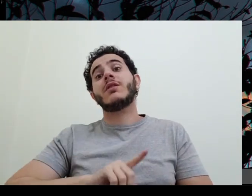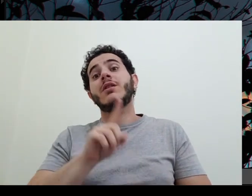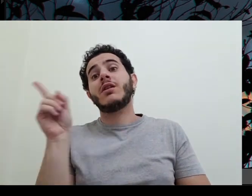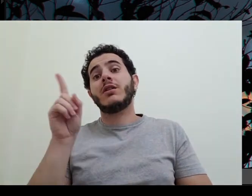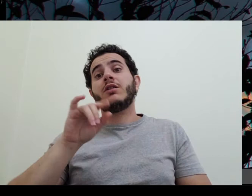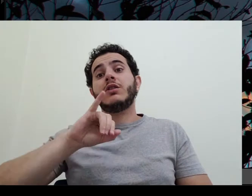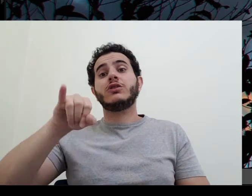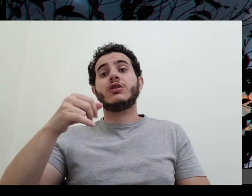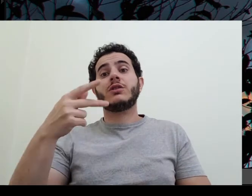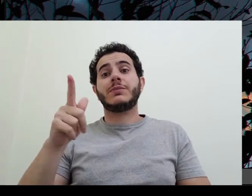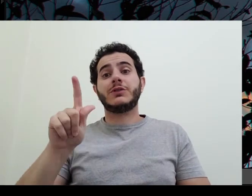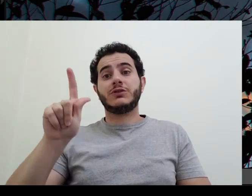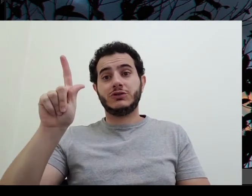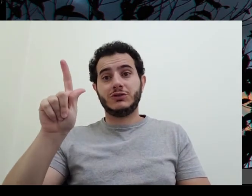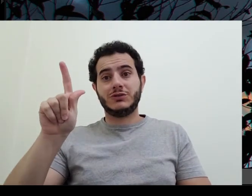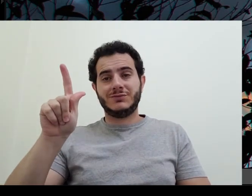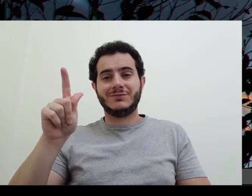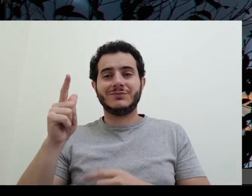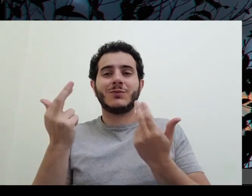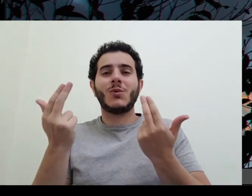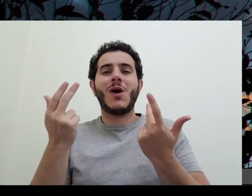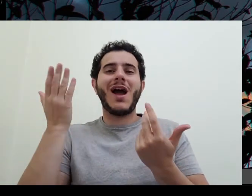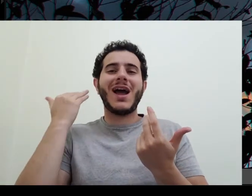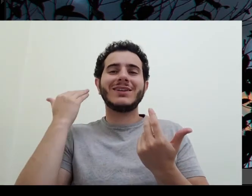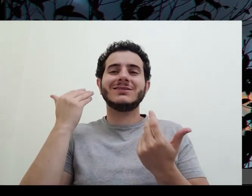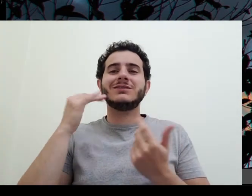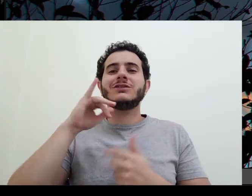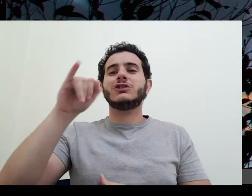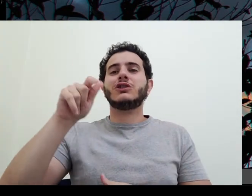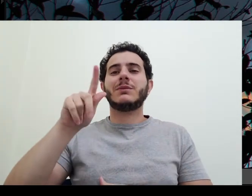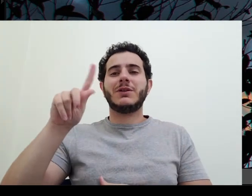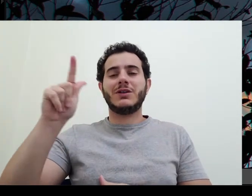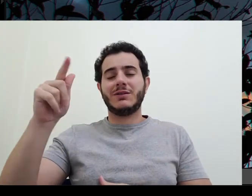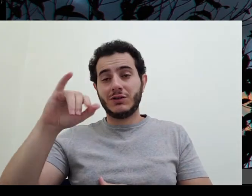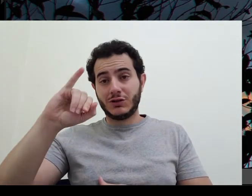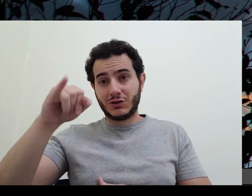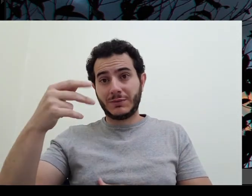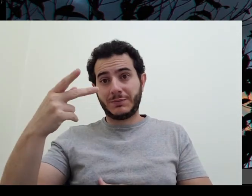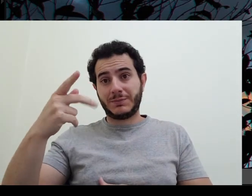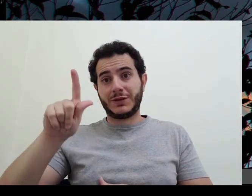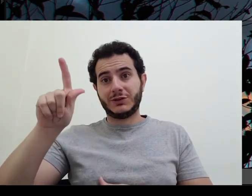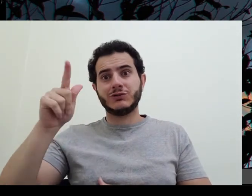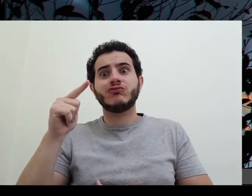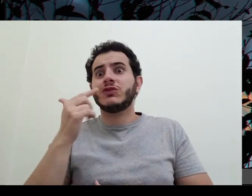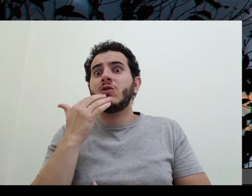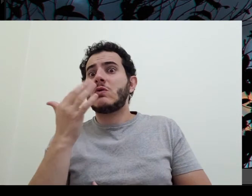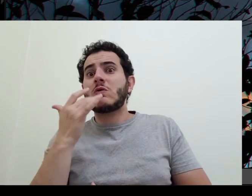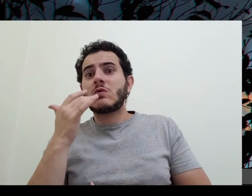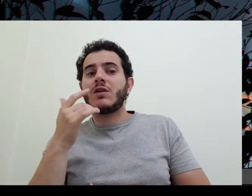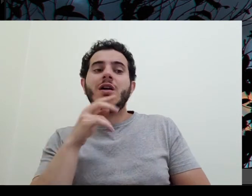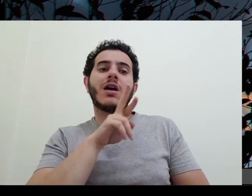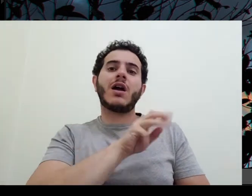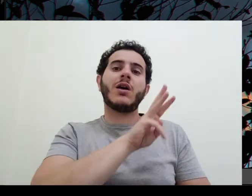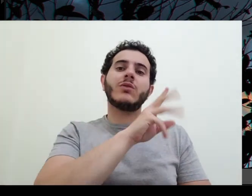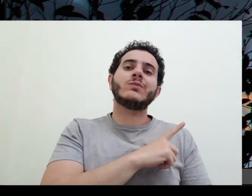do mesmo jeito que a câmera aplica um perfil de cor no JPEG, aplica um balanço de branco, ela também aplica uma nitidez. Quer ver? Vamos dar